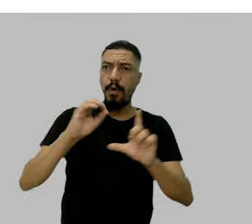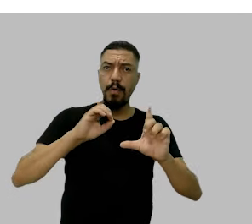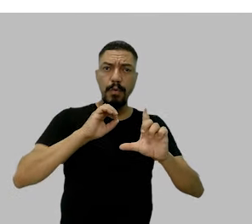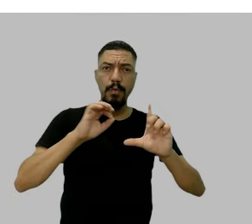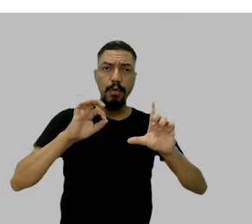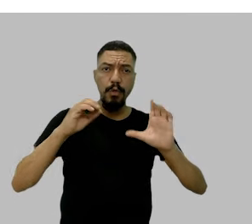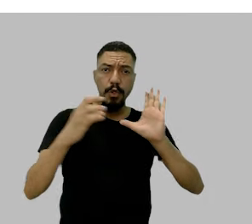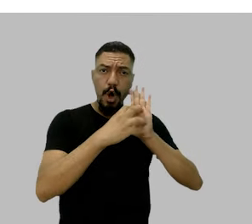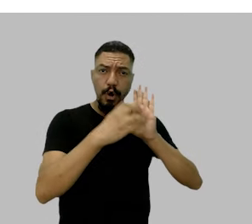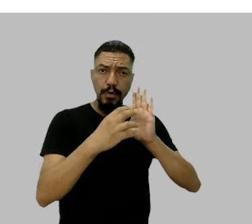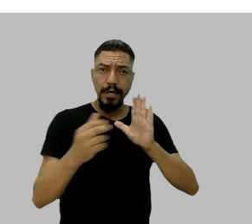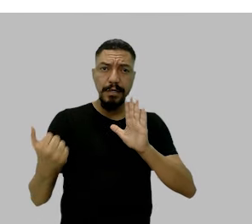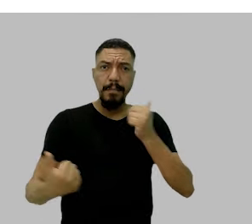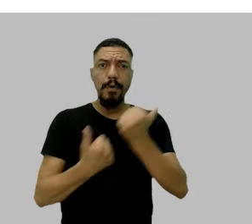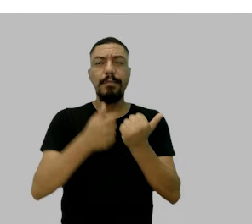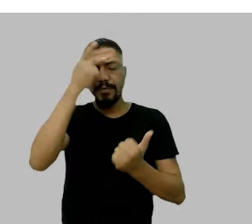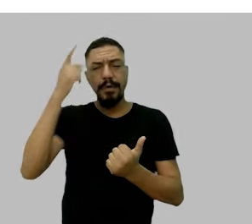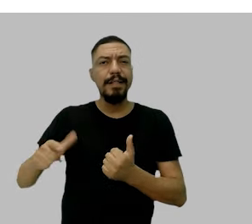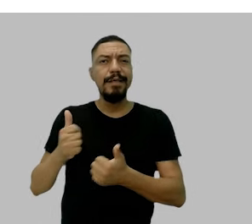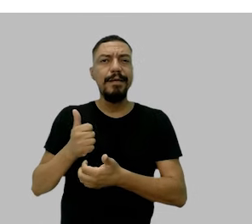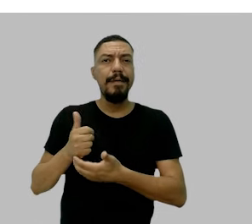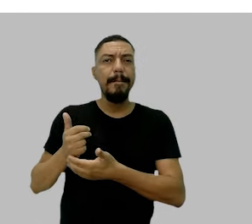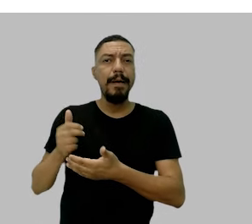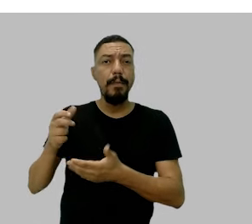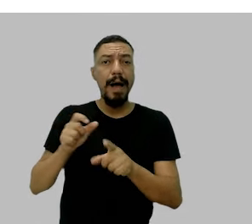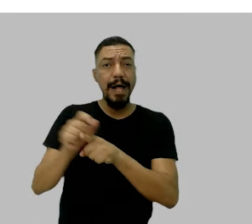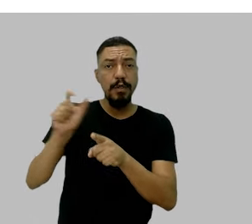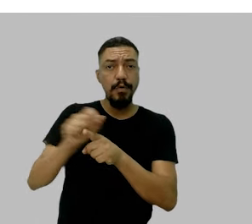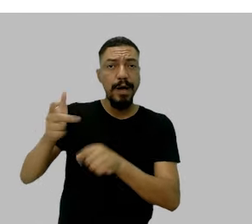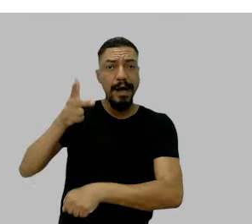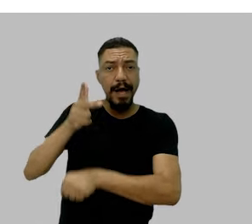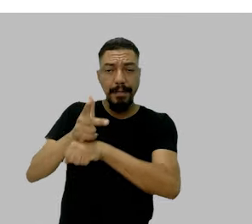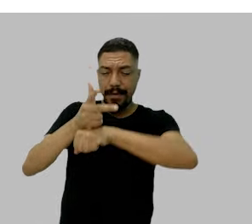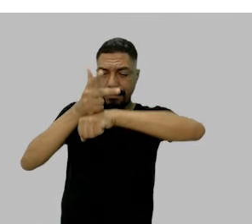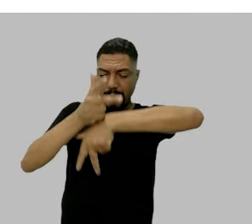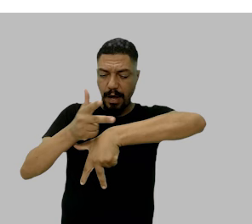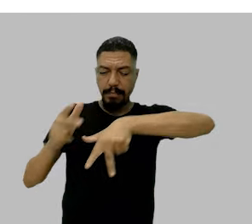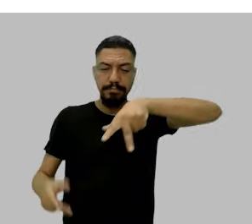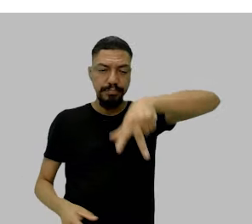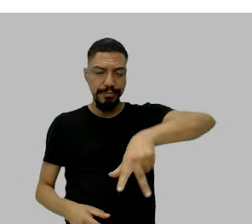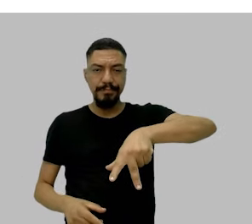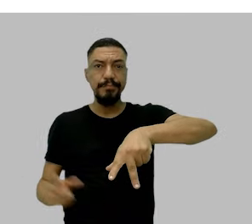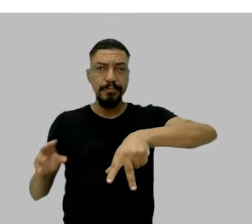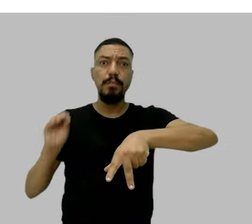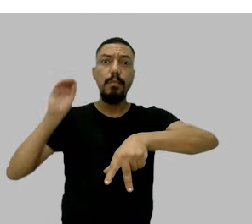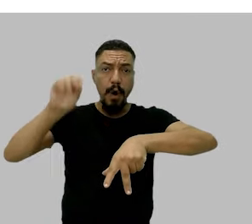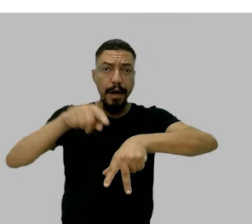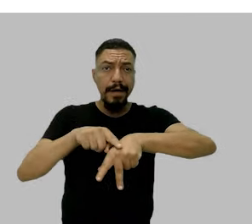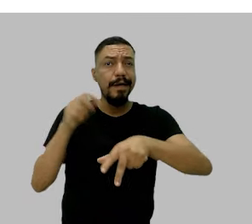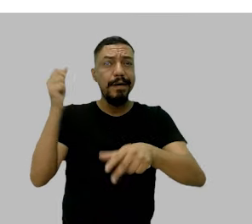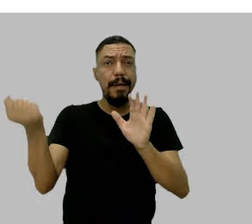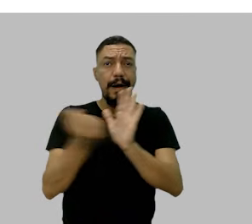te emprestou os tripés e é uma locadora. Gente, a gente não pode esquecer de quem ajuda a gente. Então, às vezes